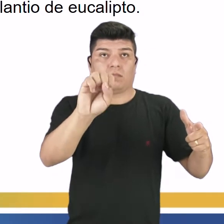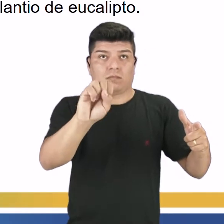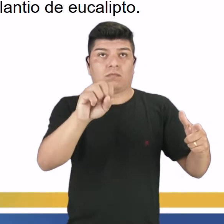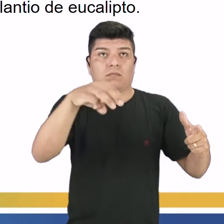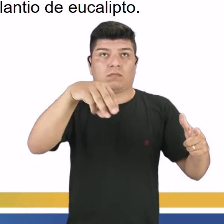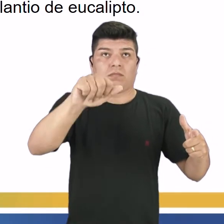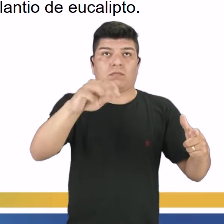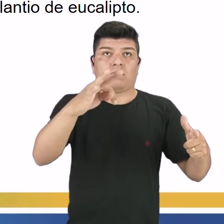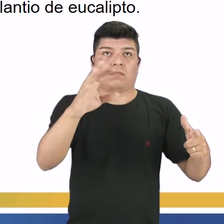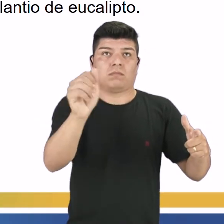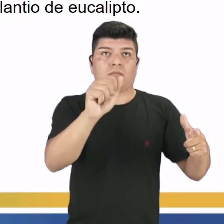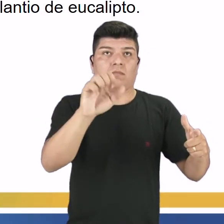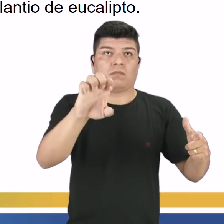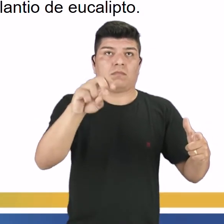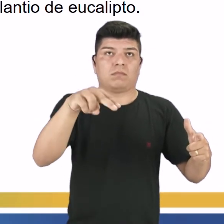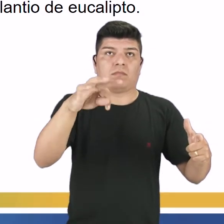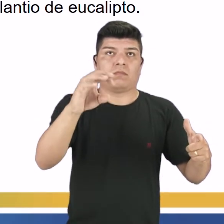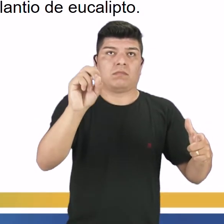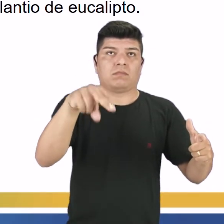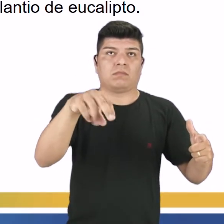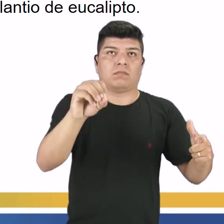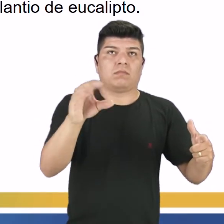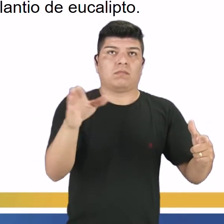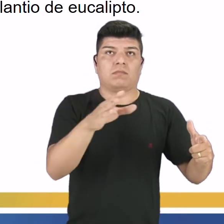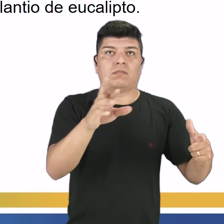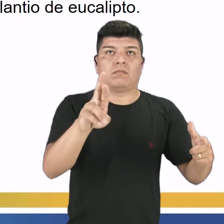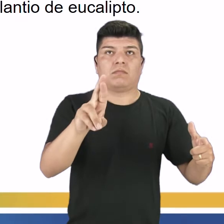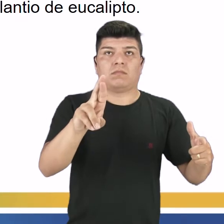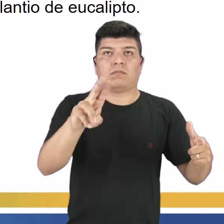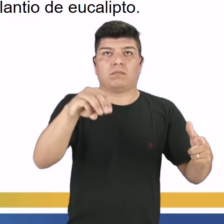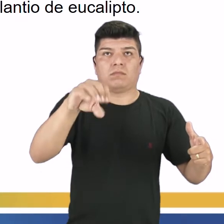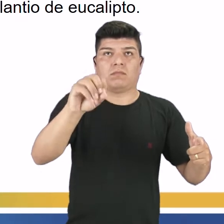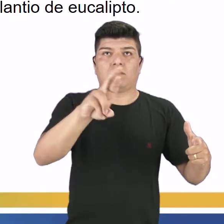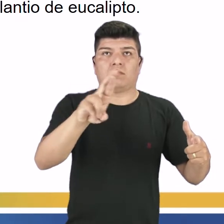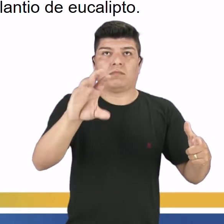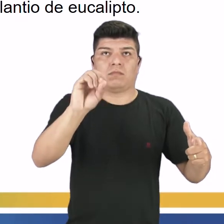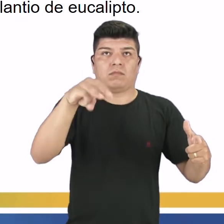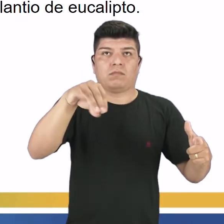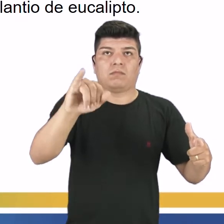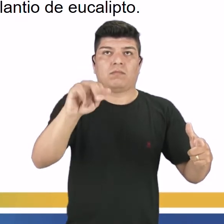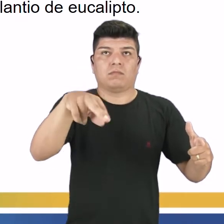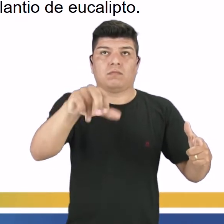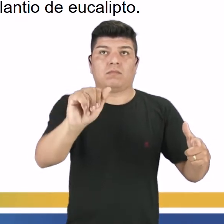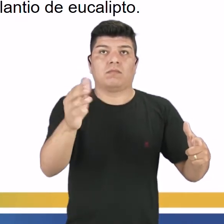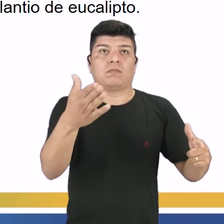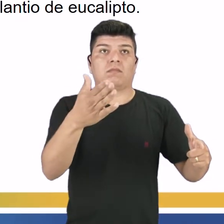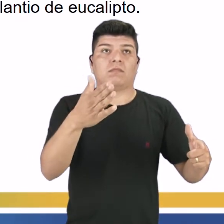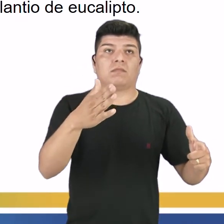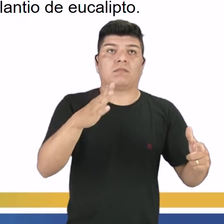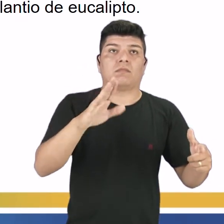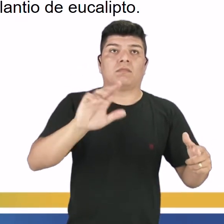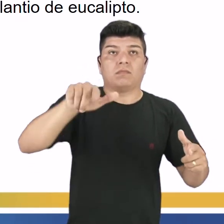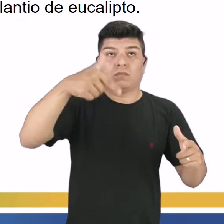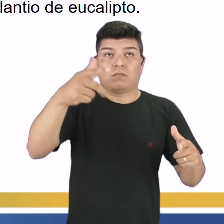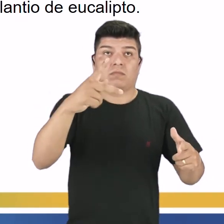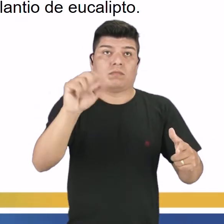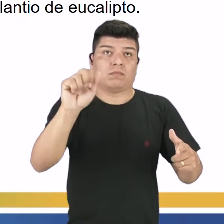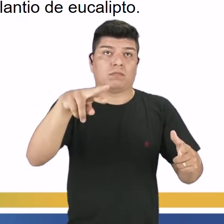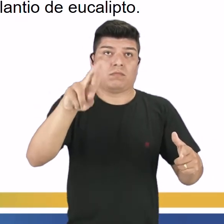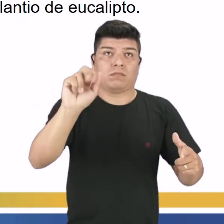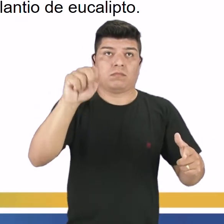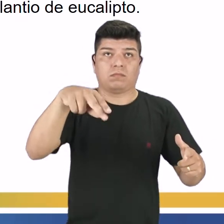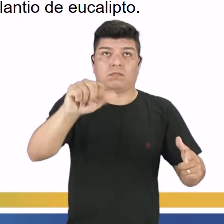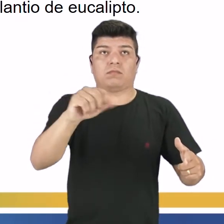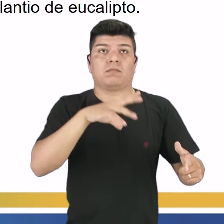Antonina, Paraná. Outro exemplo é a Vale, que possui uma área de 387 hectares na região